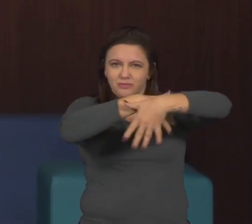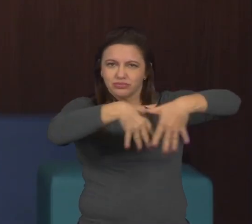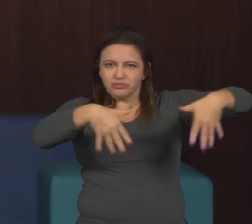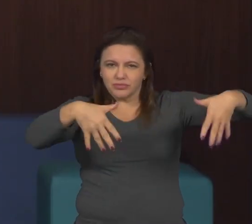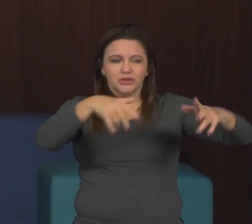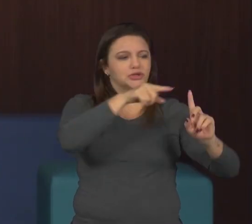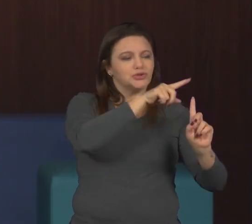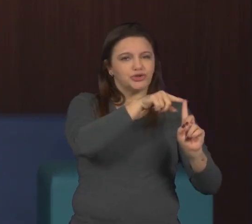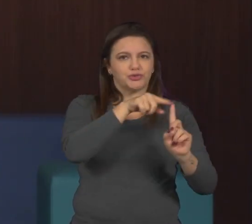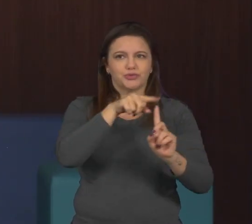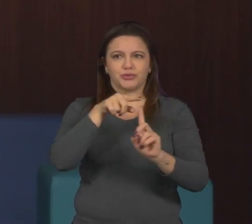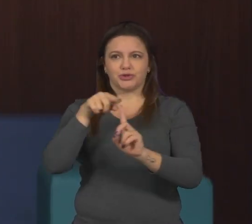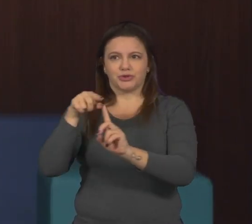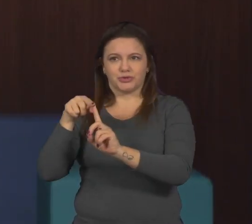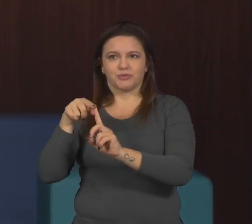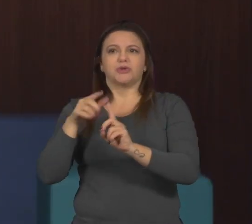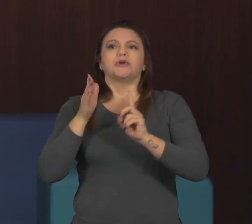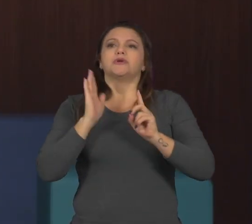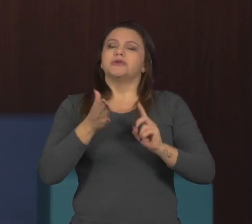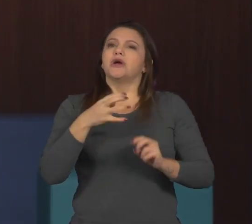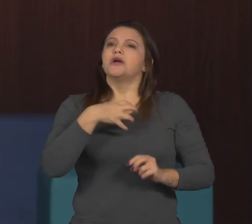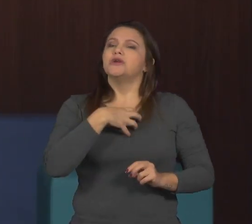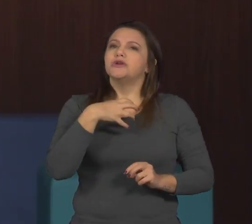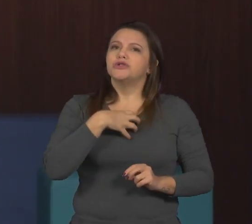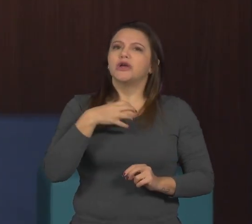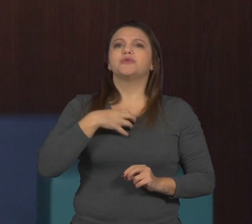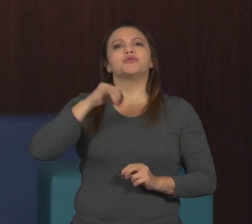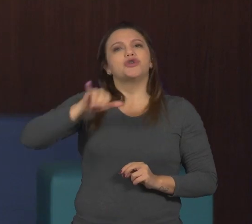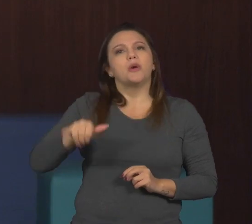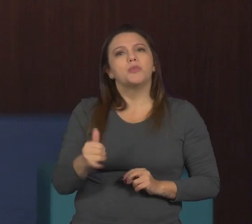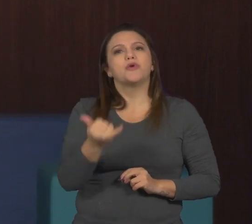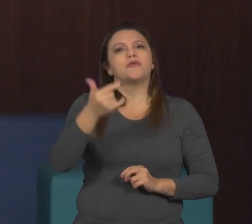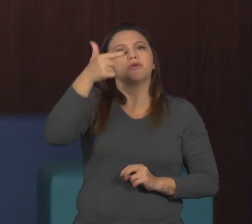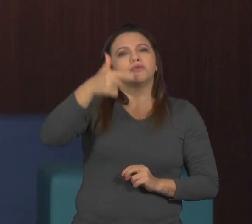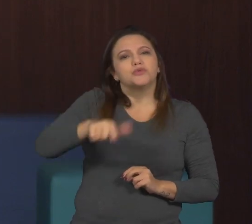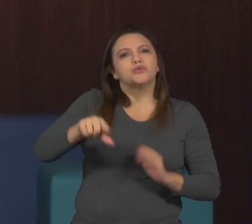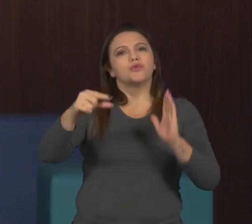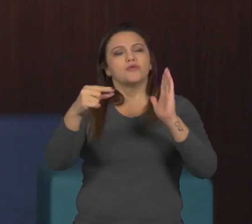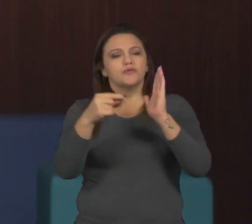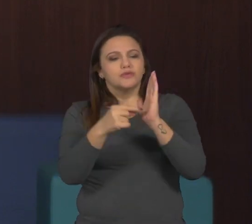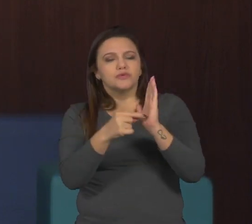estilos arquiteturais, né? É uma forma de reuso quando você